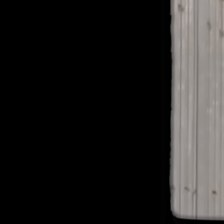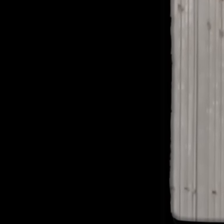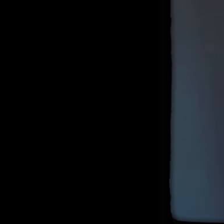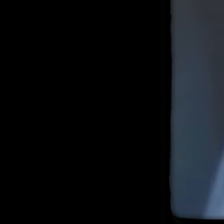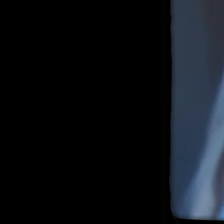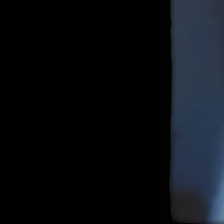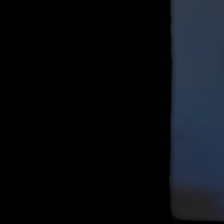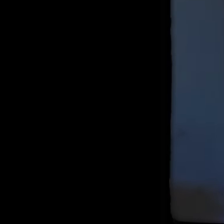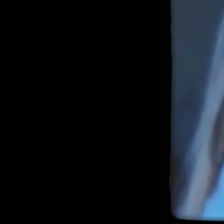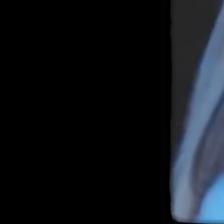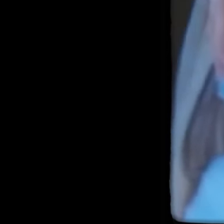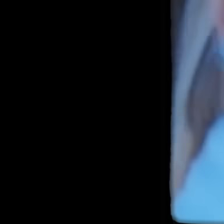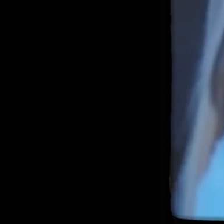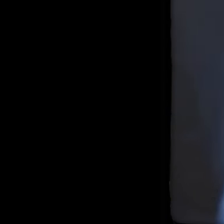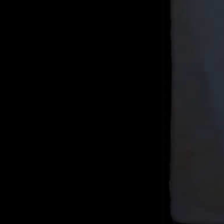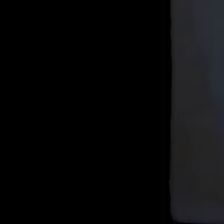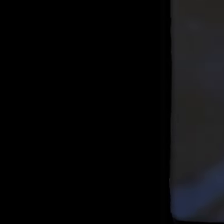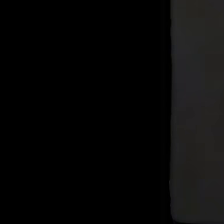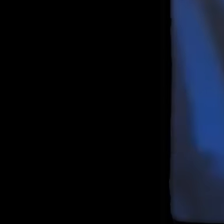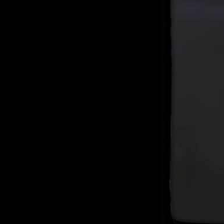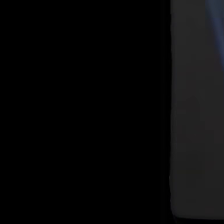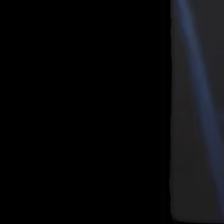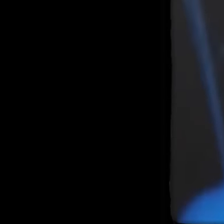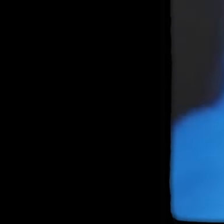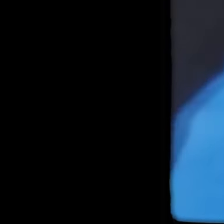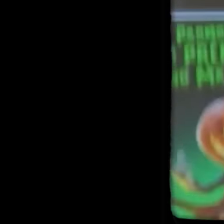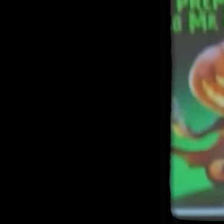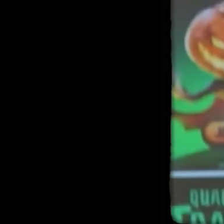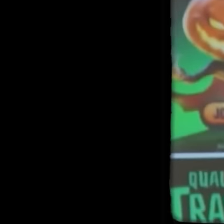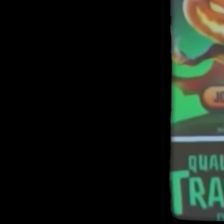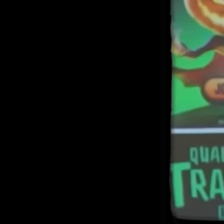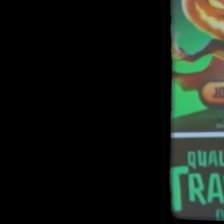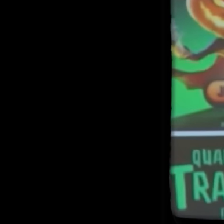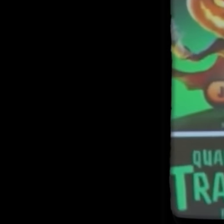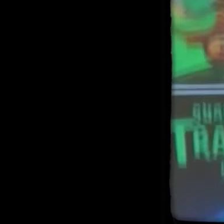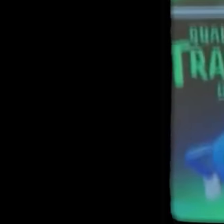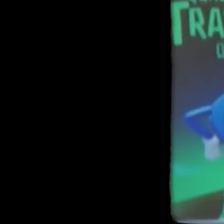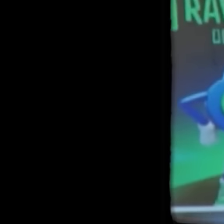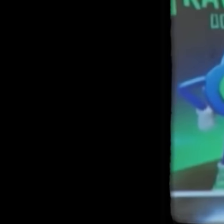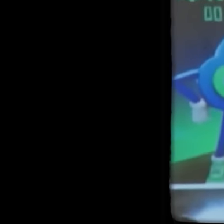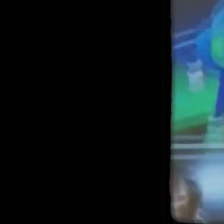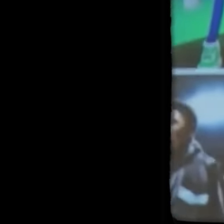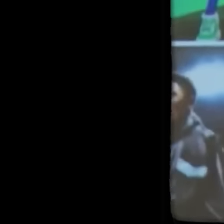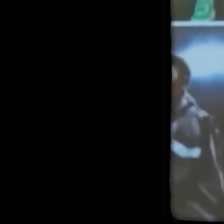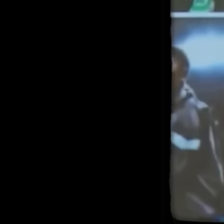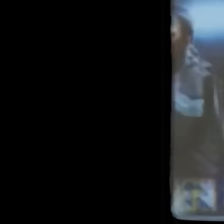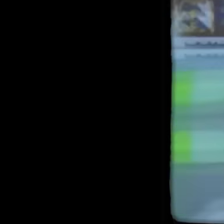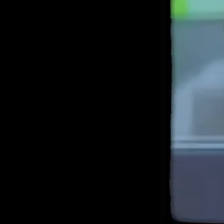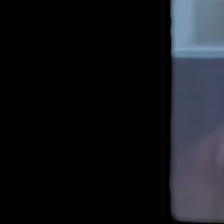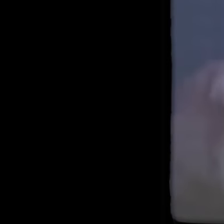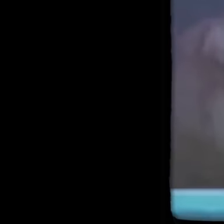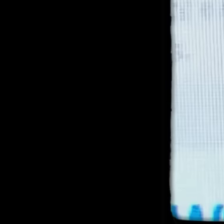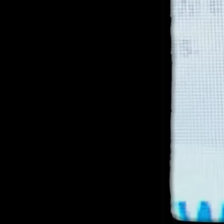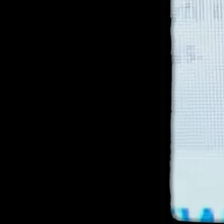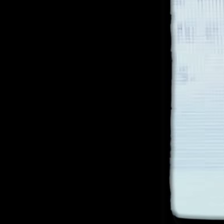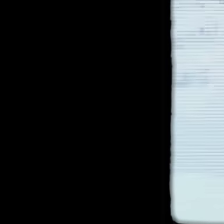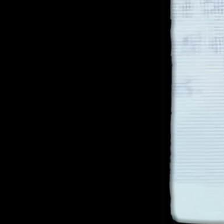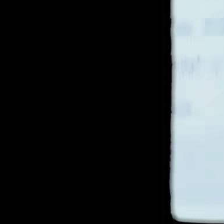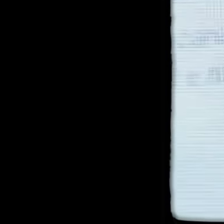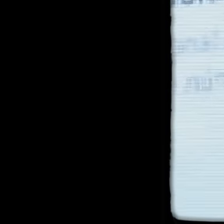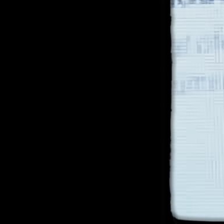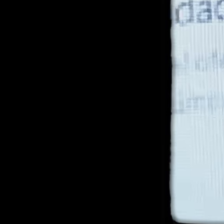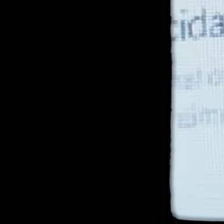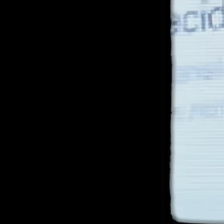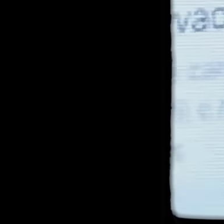Federal, a advogada e influenciadora digital Deolane Bezerra e o dono da empresa de apostas Esportes da Sorte, Darwin